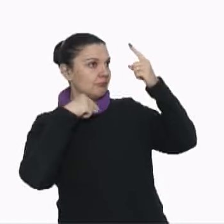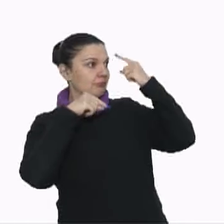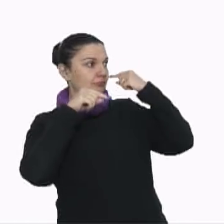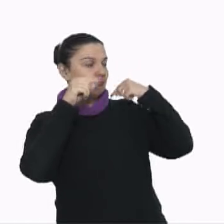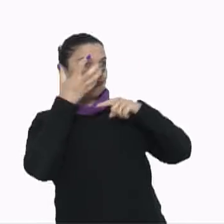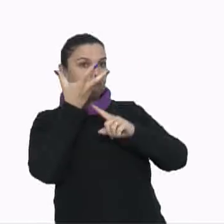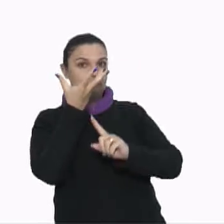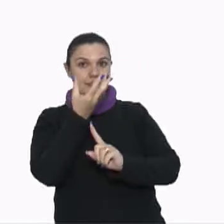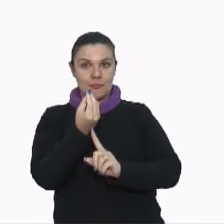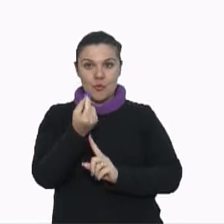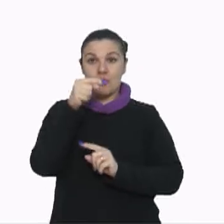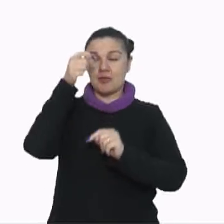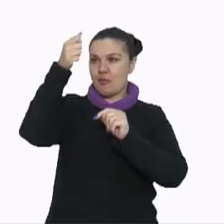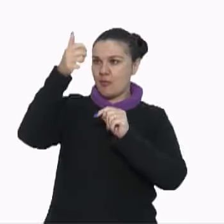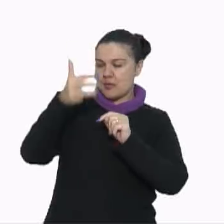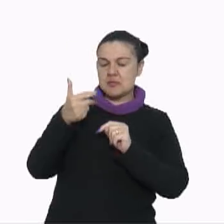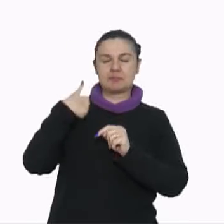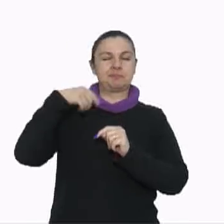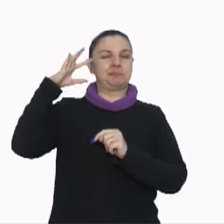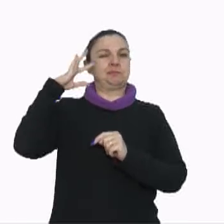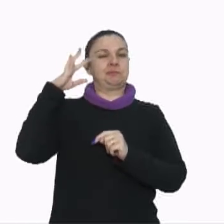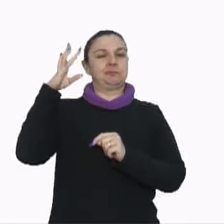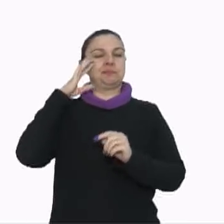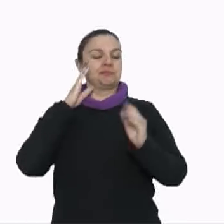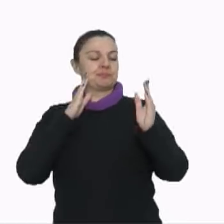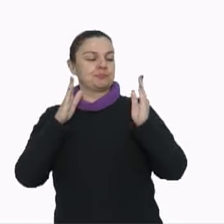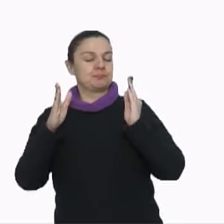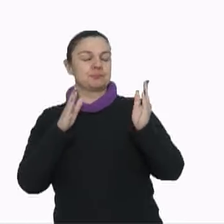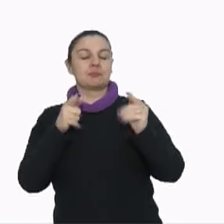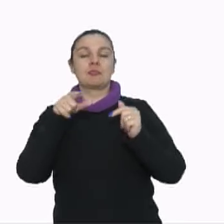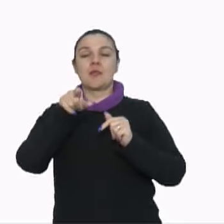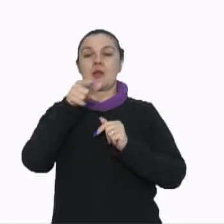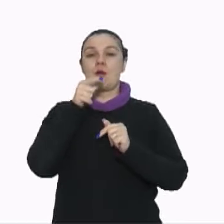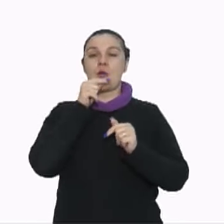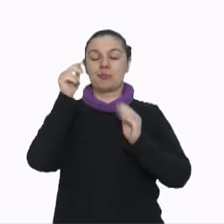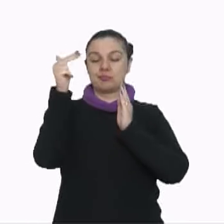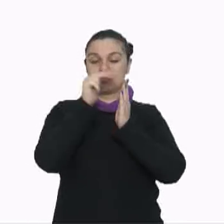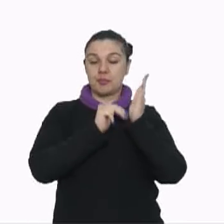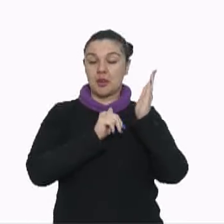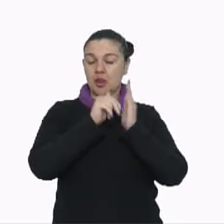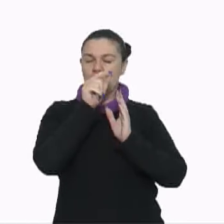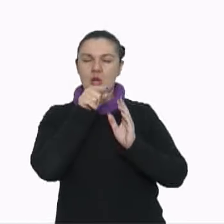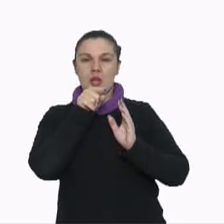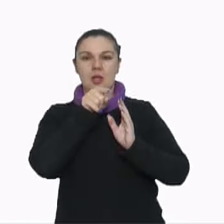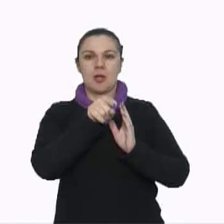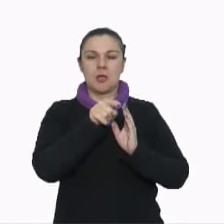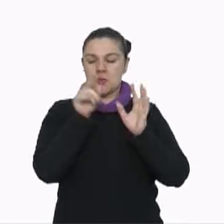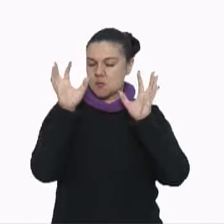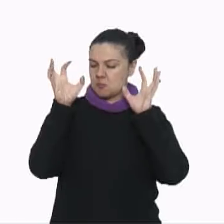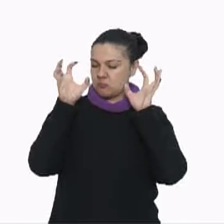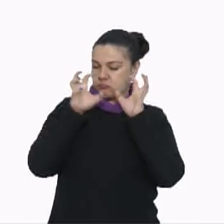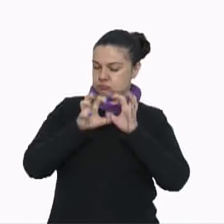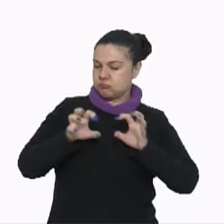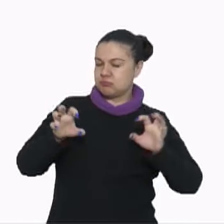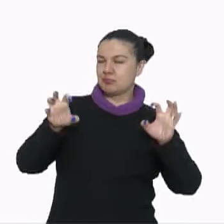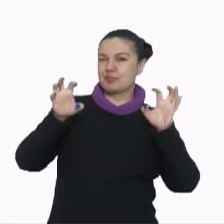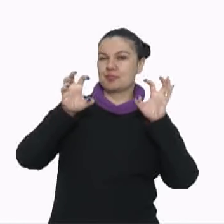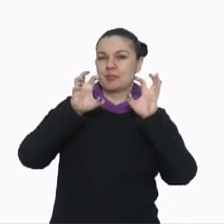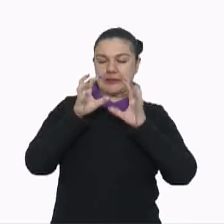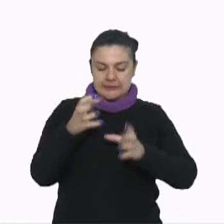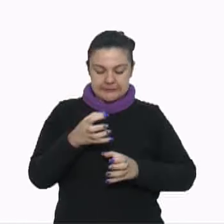A descrição faz pensar por um instante que o artista esteja vivendo um momento de nebulosidade